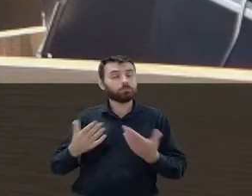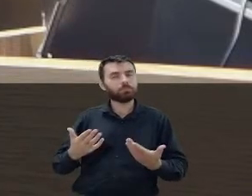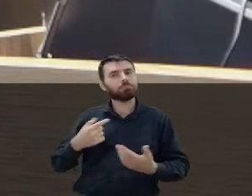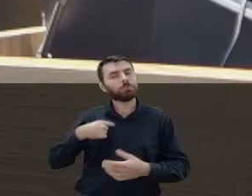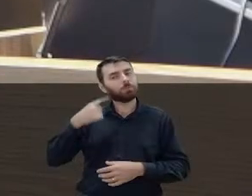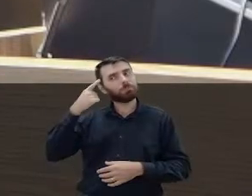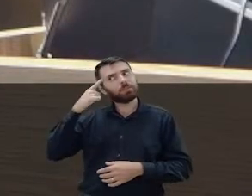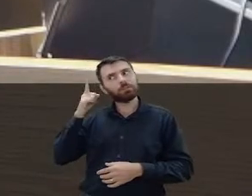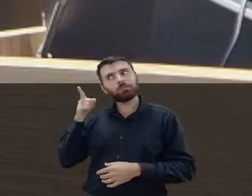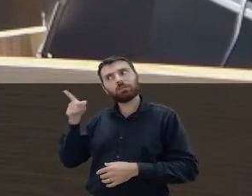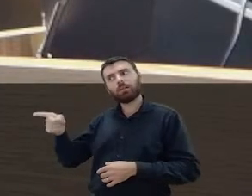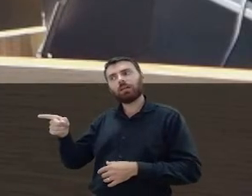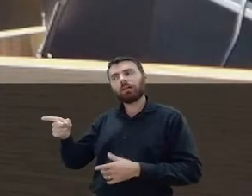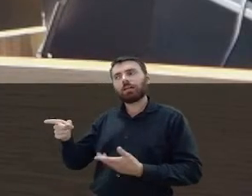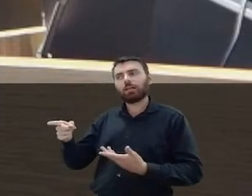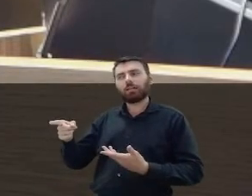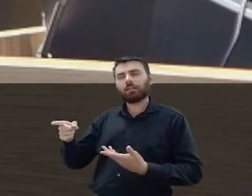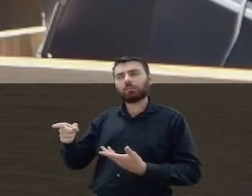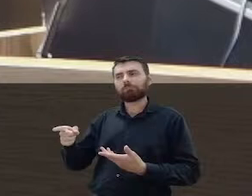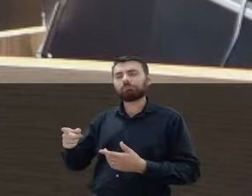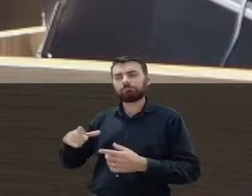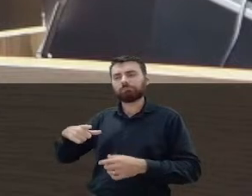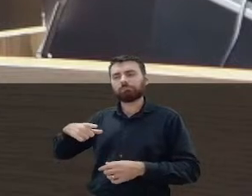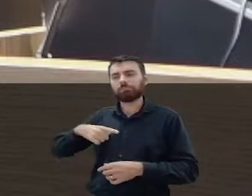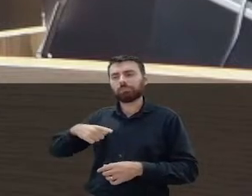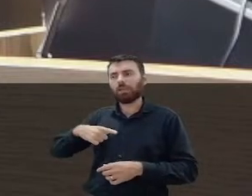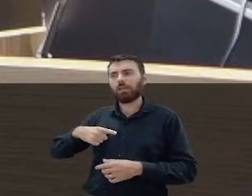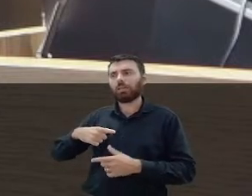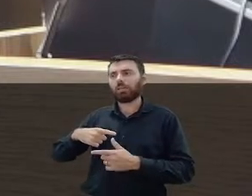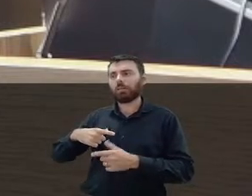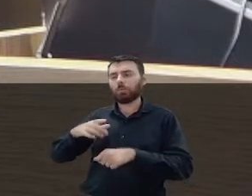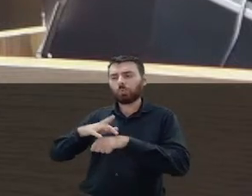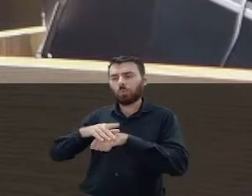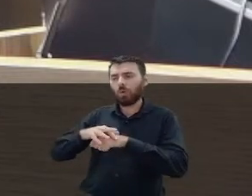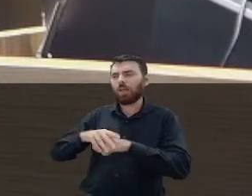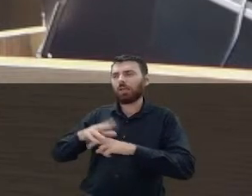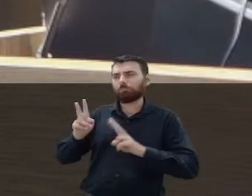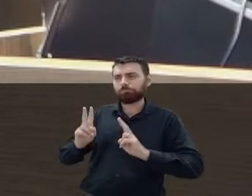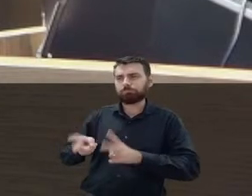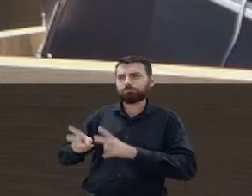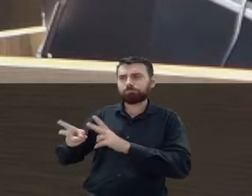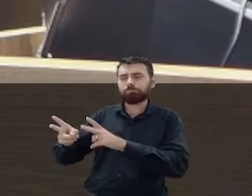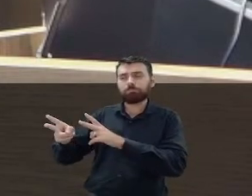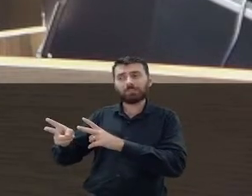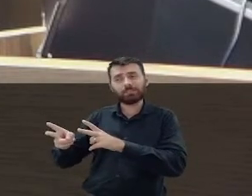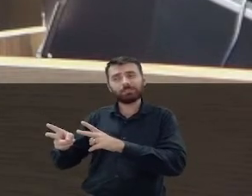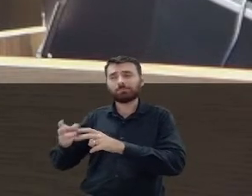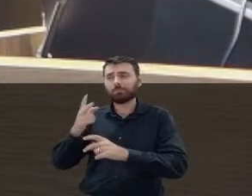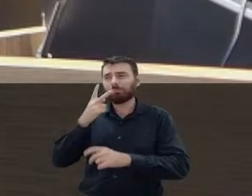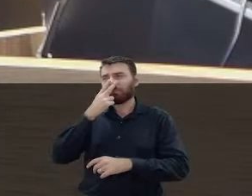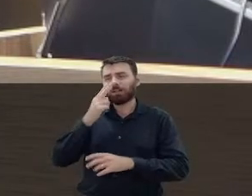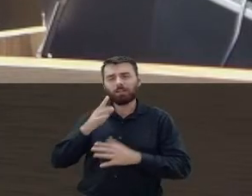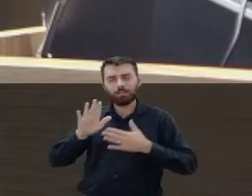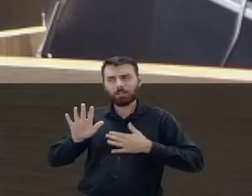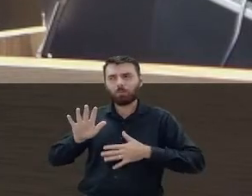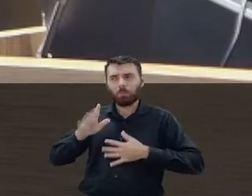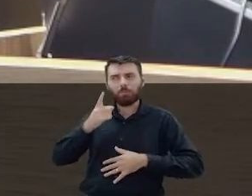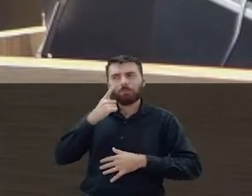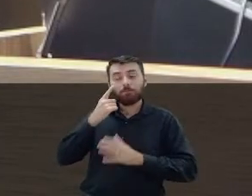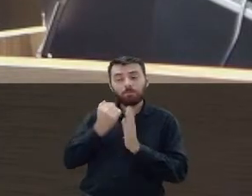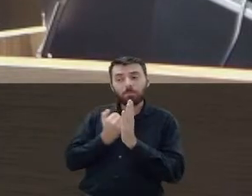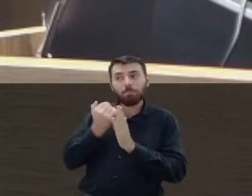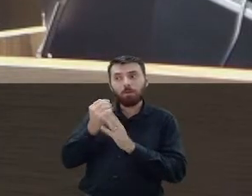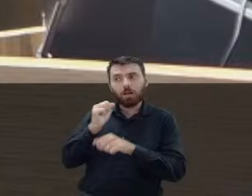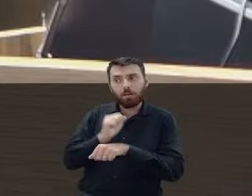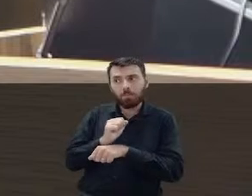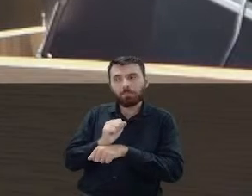de que a lesão está consolidada em exame pericial realizado apenas cerca de 1 mês contado o afastamento do trabalho. Logo, a conclusão